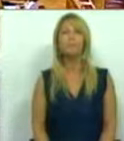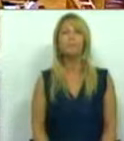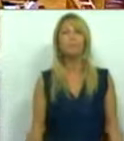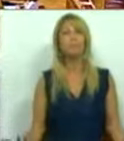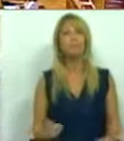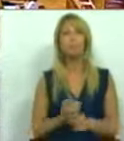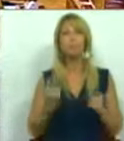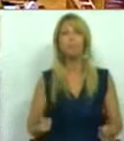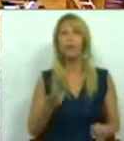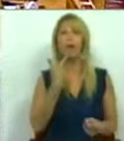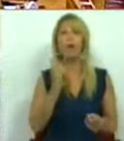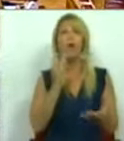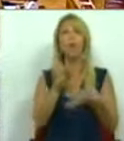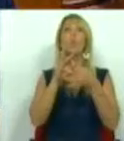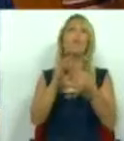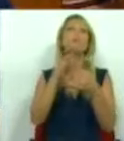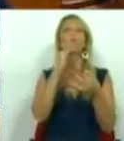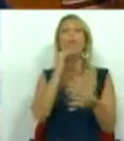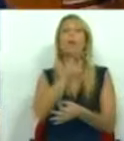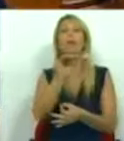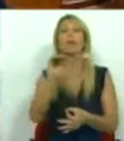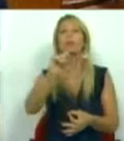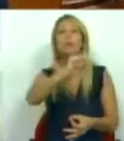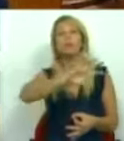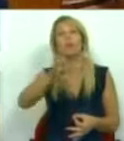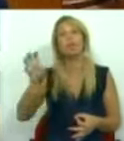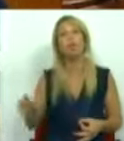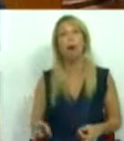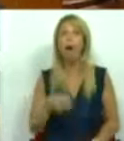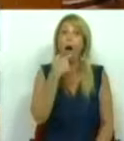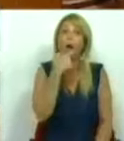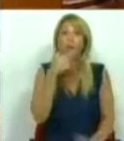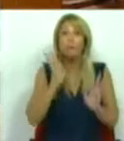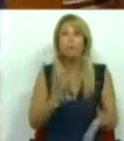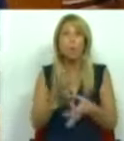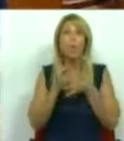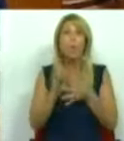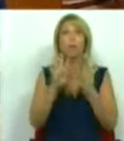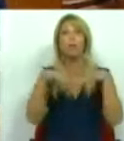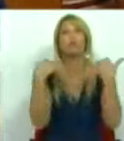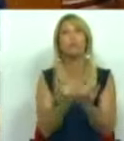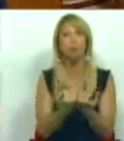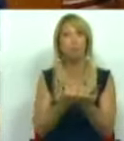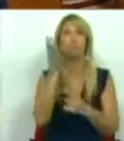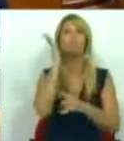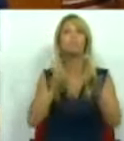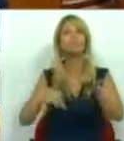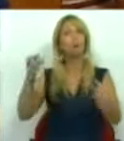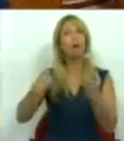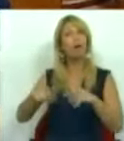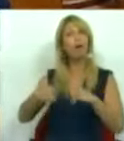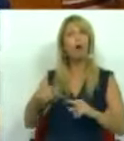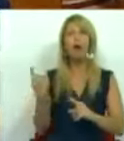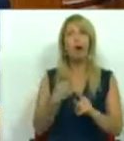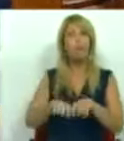E porque não pode haver coesão territorial sem coesão social, as nossas jornadas prestaram uma especial atenção às